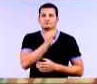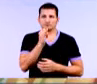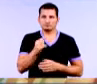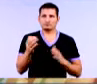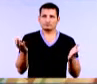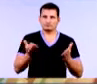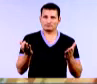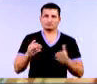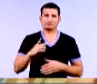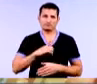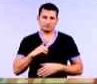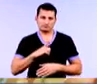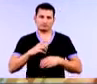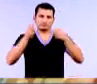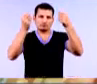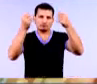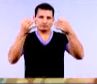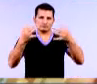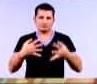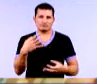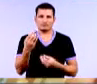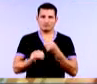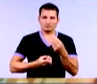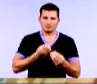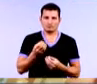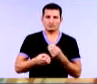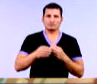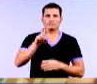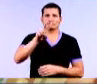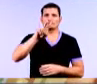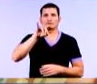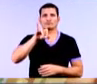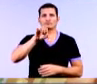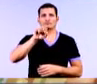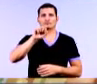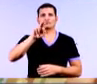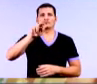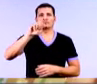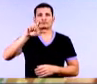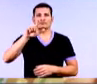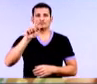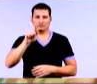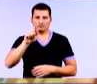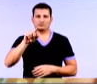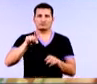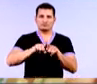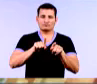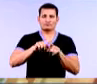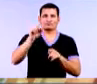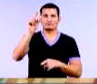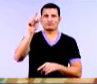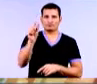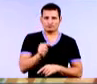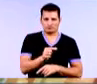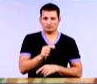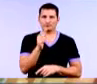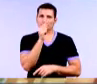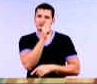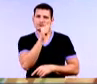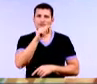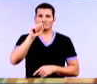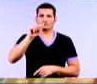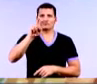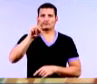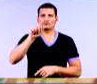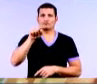nosso tutorial a respeito de como trabalhar com o Visual G e o Eclipse, certo? Lá no AVA vocês têm